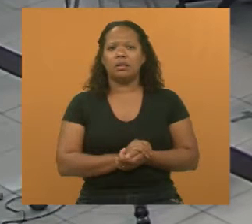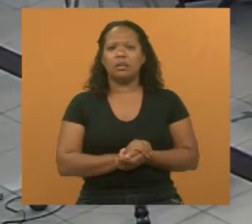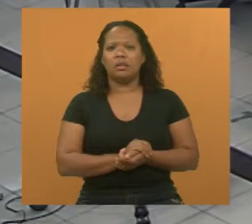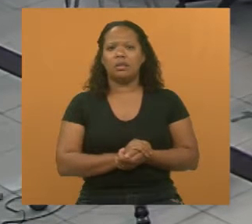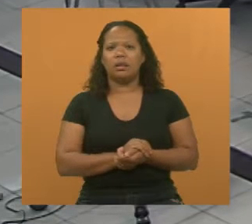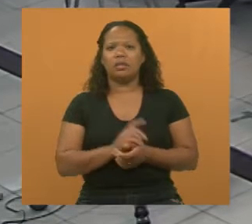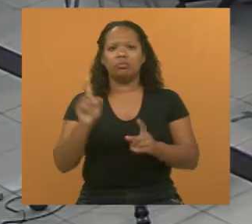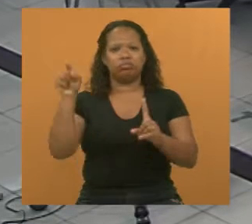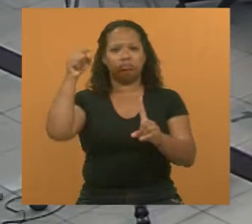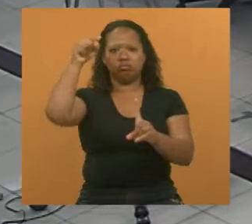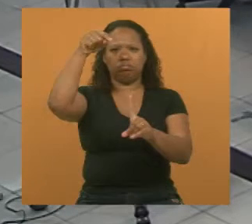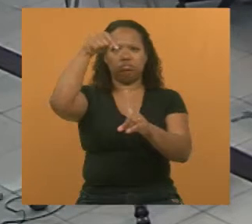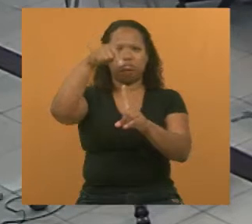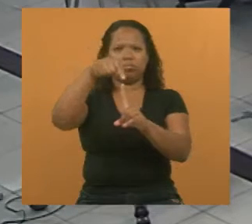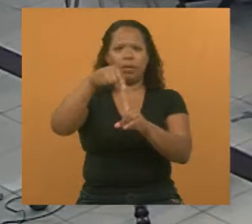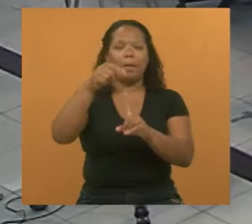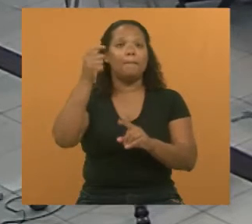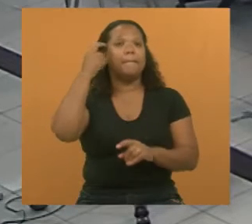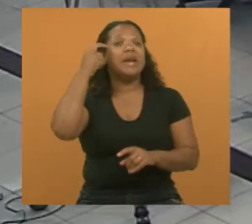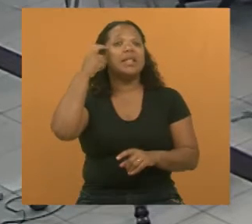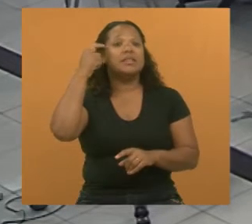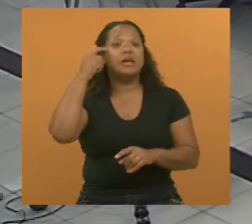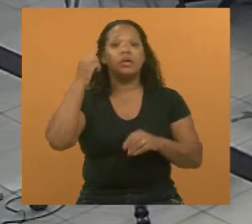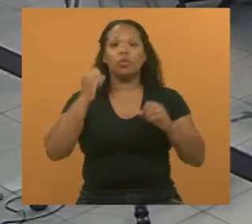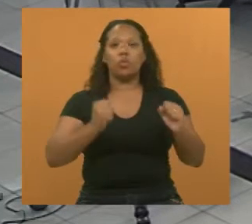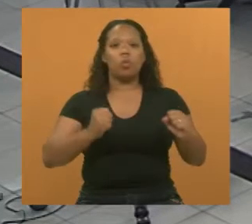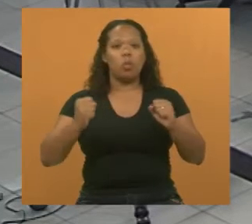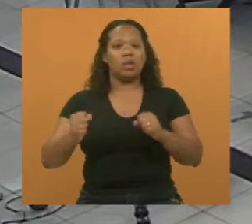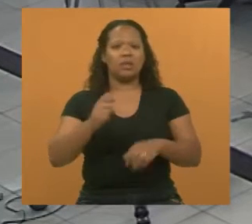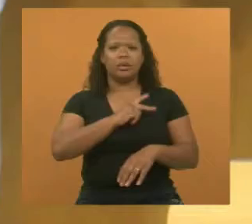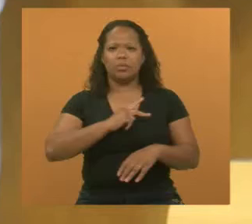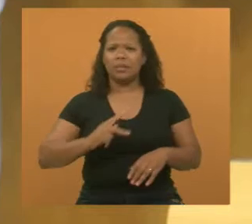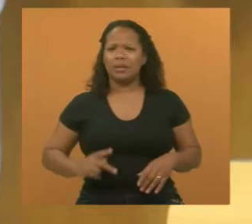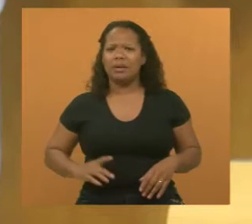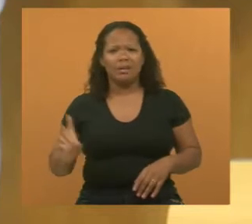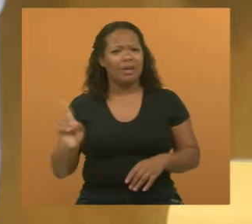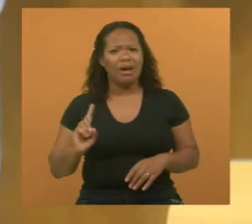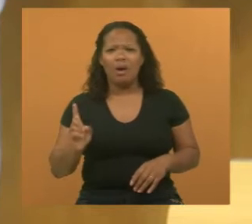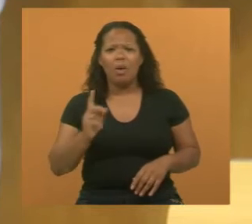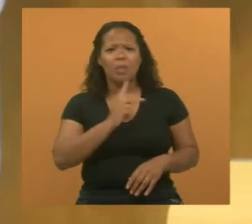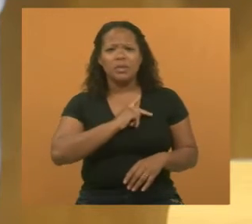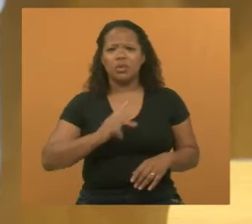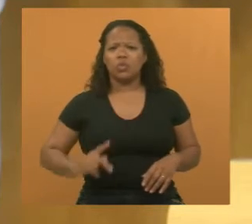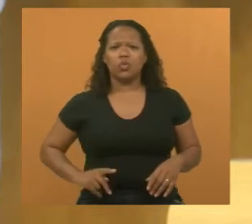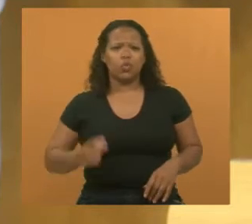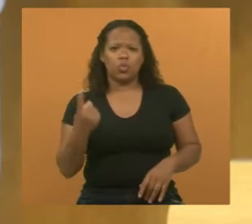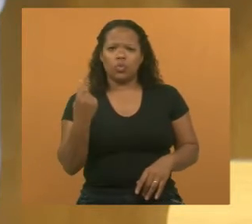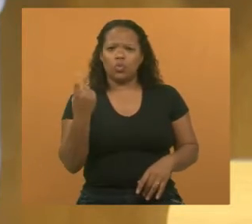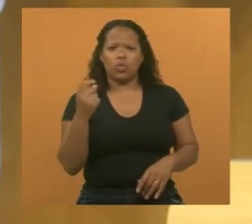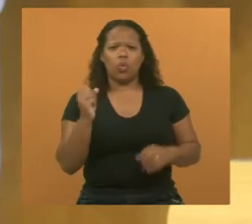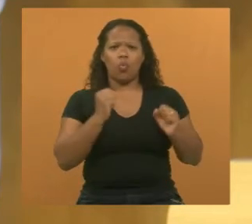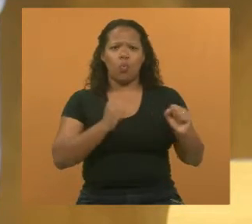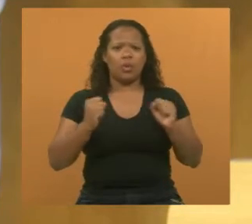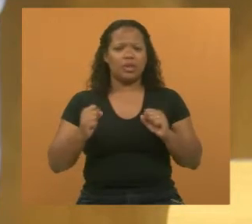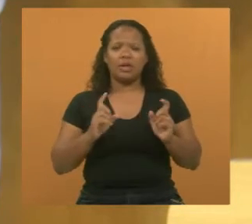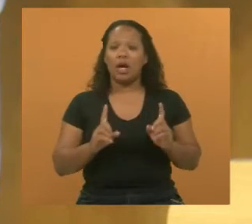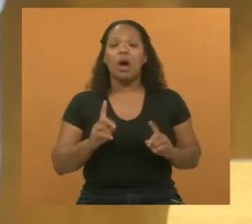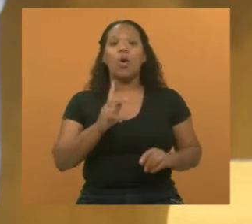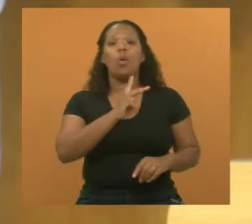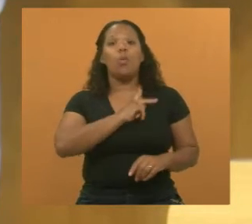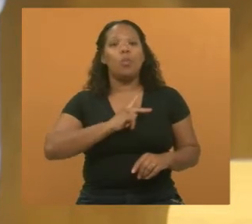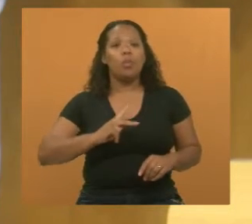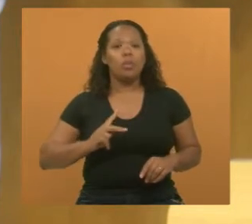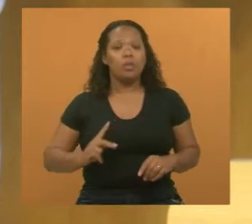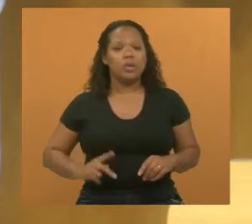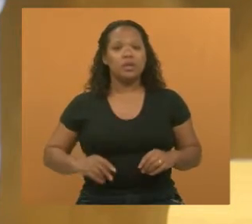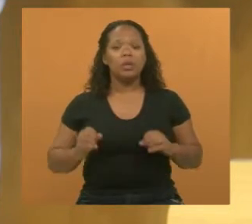concentrado da forma que alguns pensam no poder do presidente da República. O presidente da República não tem esse poder. O único poder que ele tem é